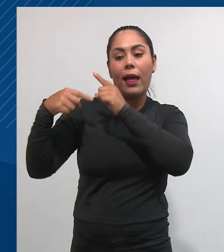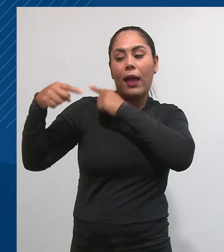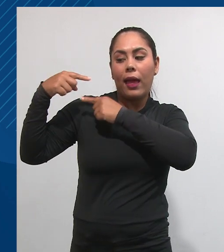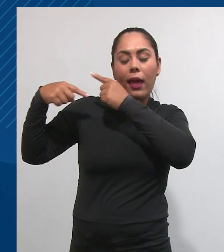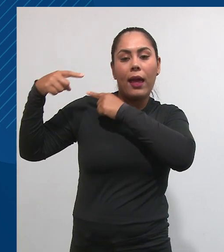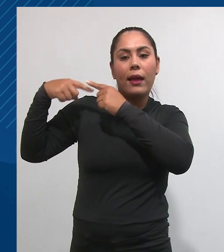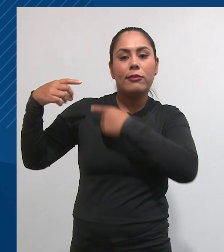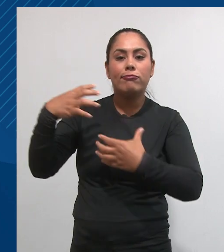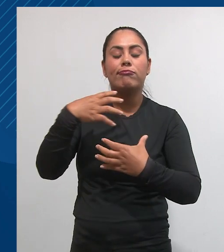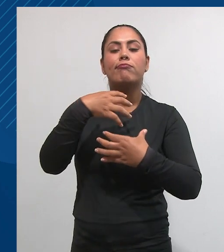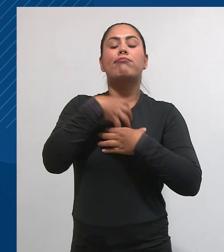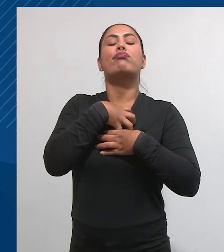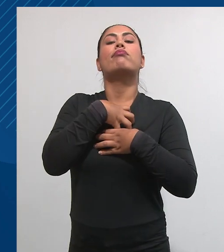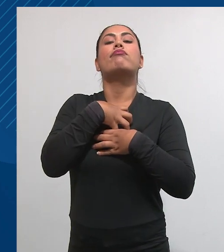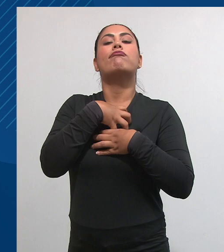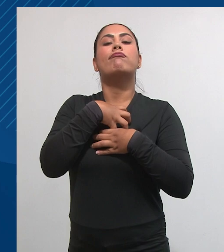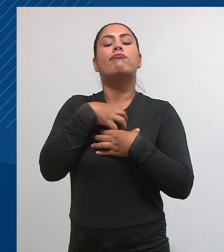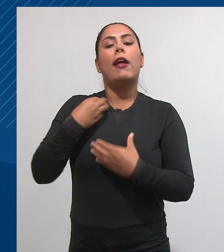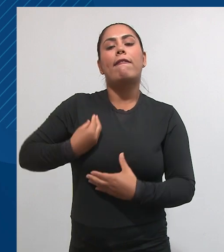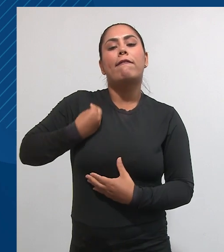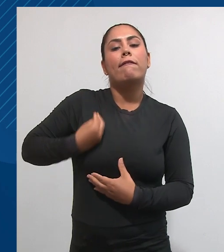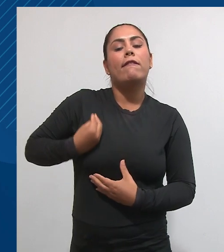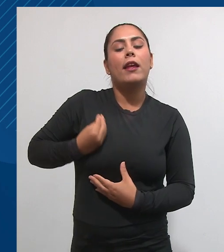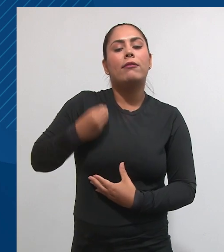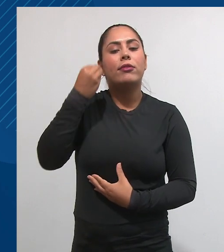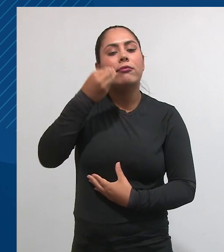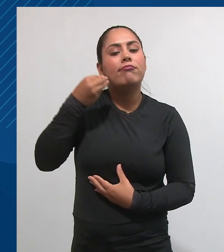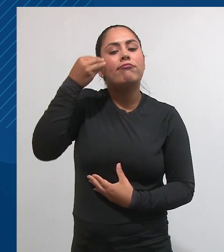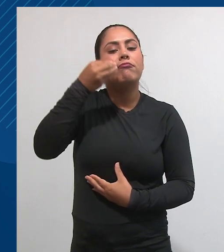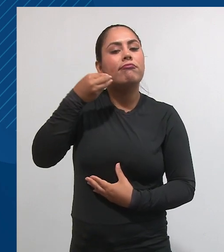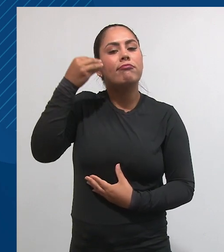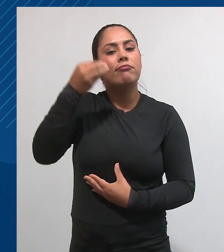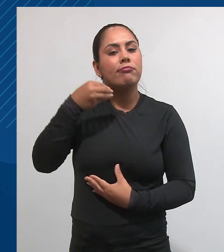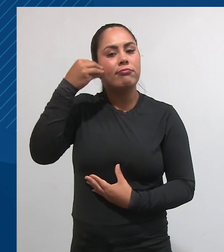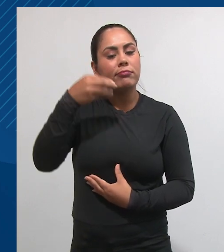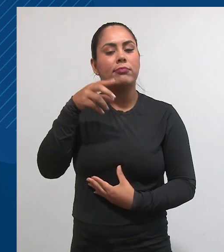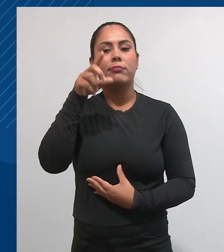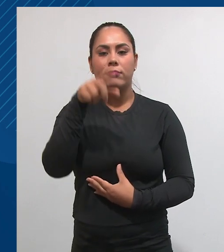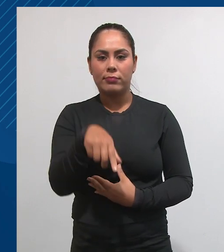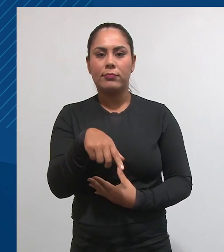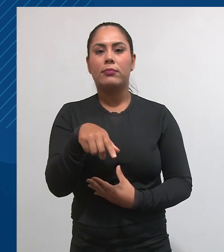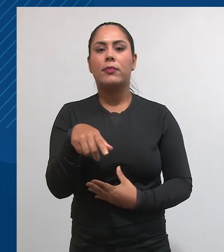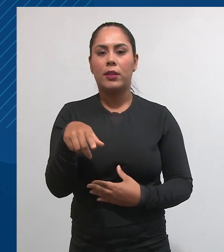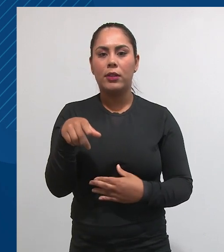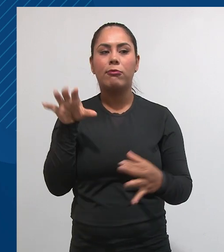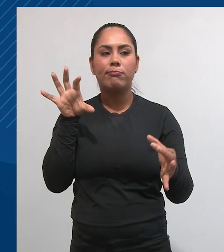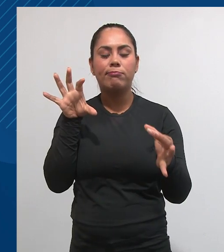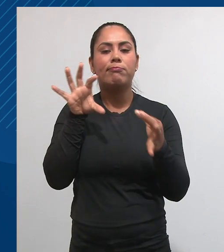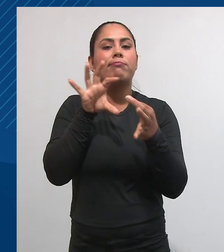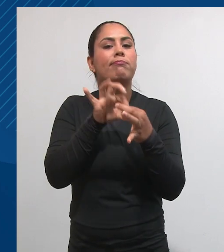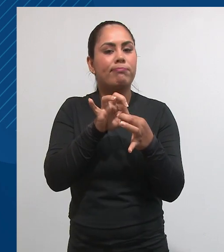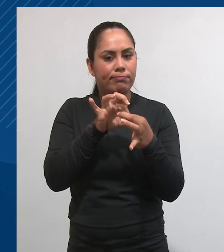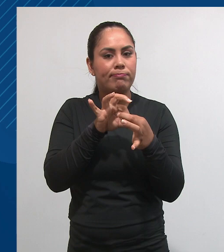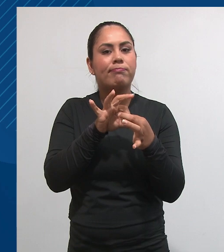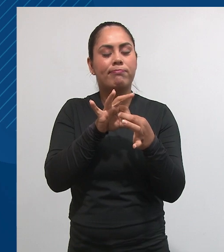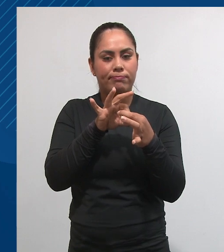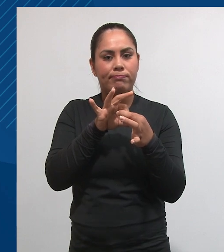Ancestralidade a gente sente, a gente vive por meio dessa conexão